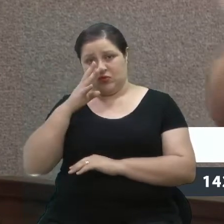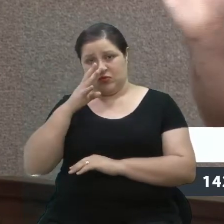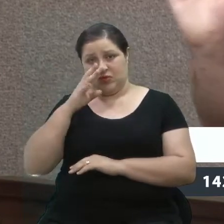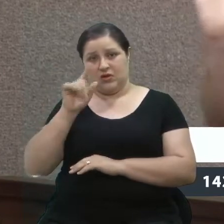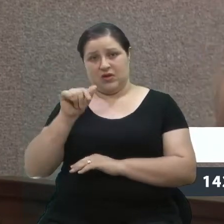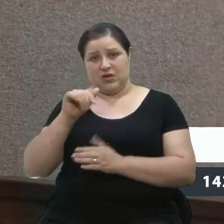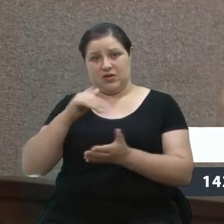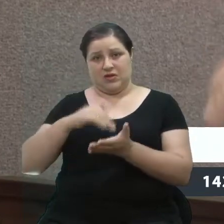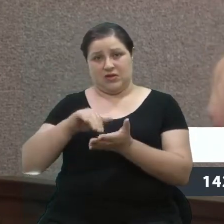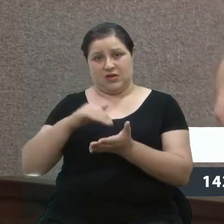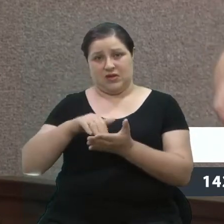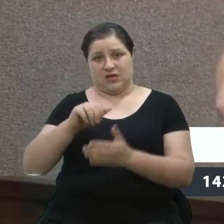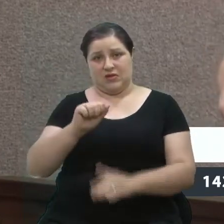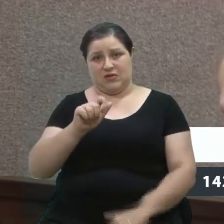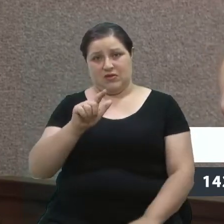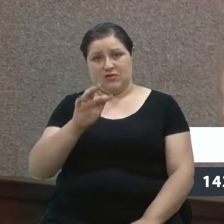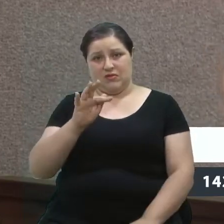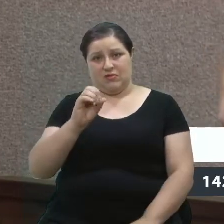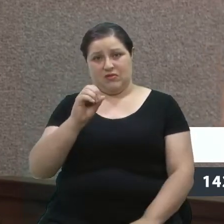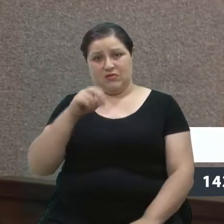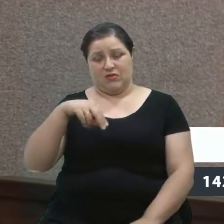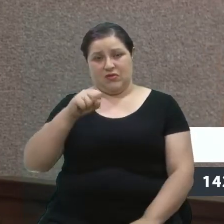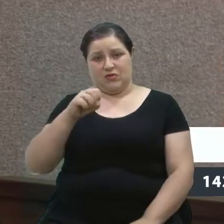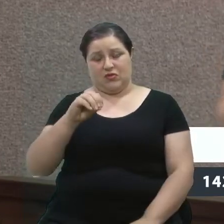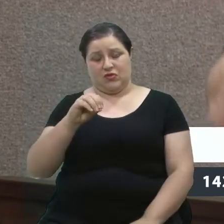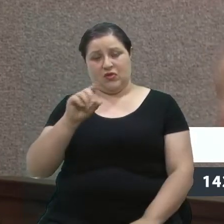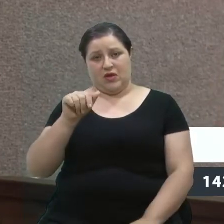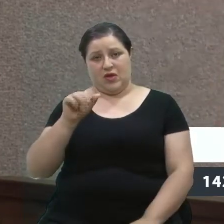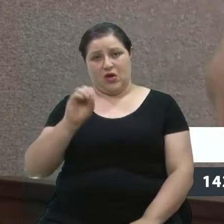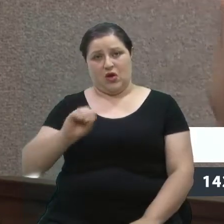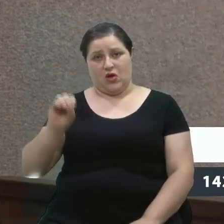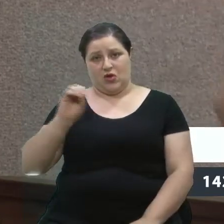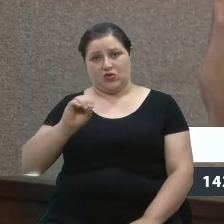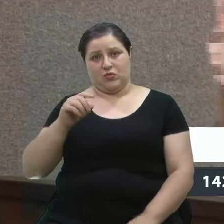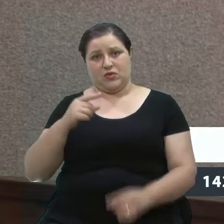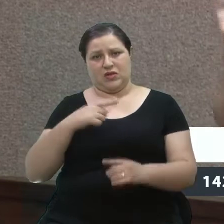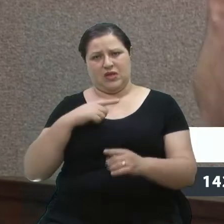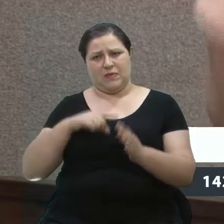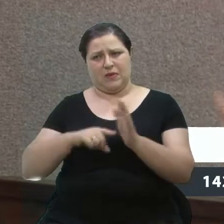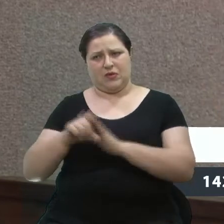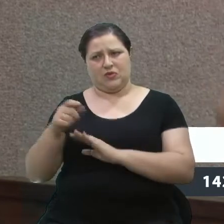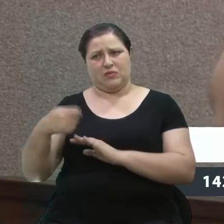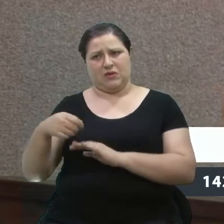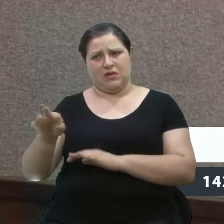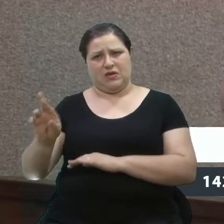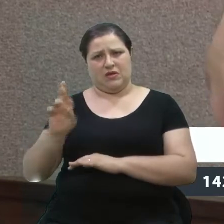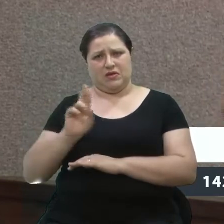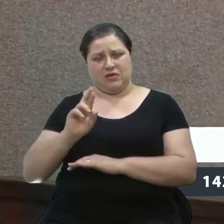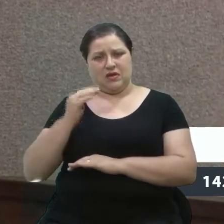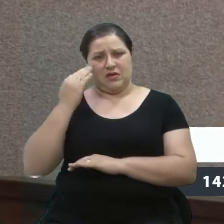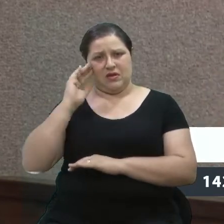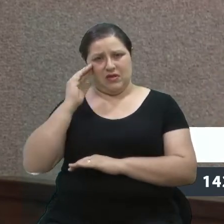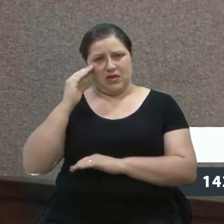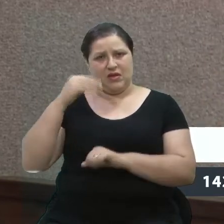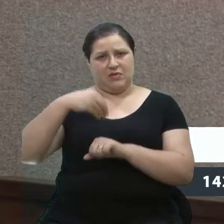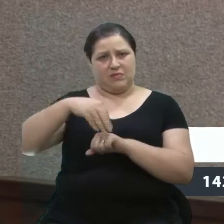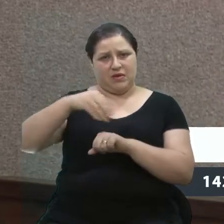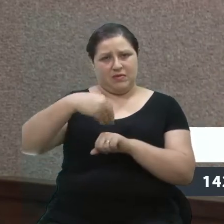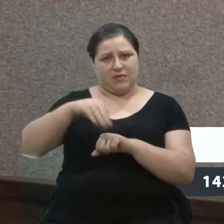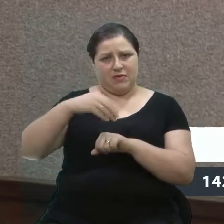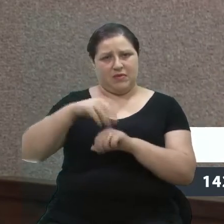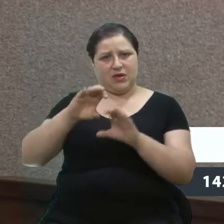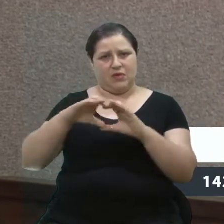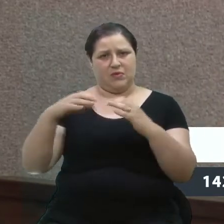secretário Alfonso, para mim, é destacado um ótimo secretário. Mas existem perguntas que a gente precisa responder e entender e passar essa mensagem